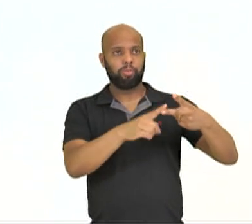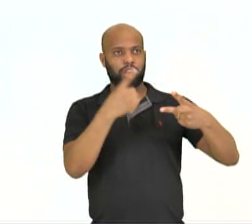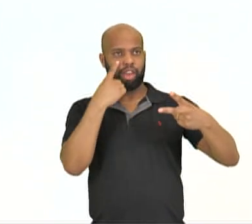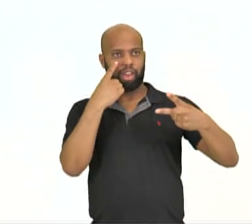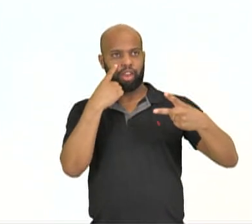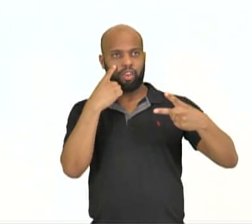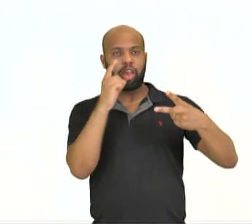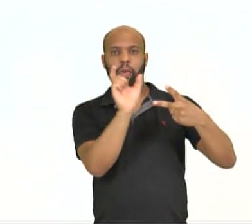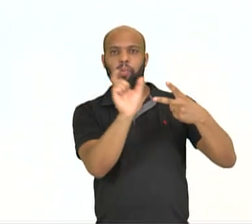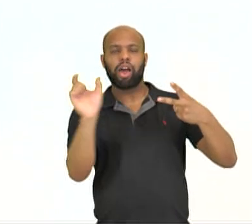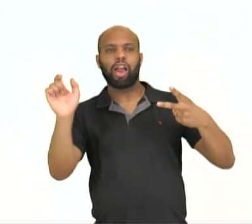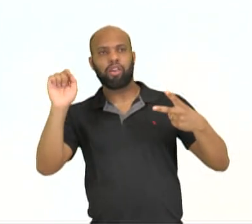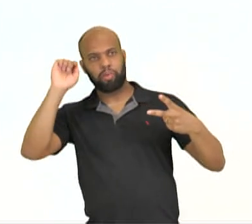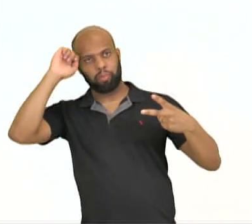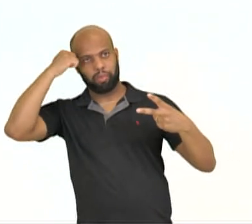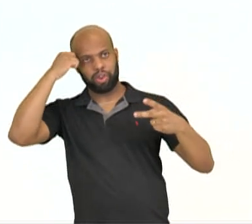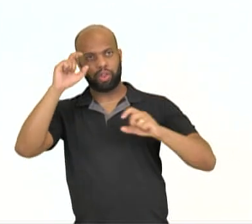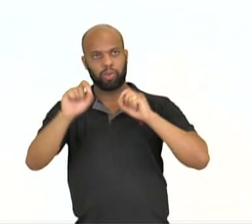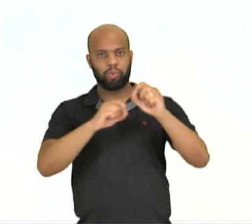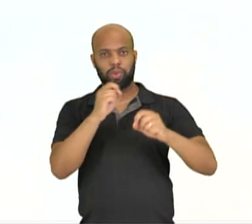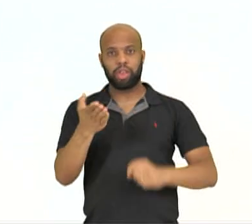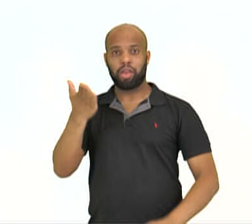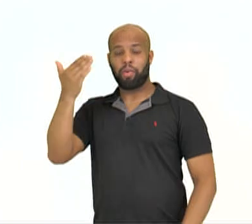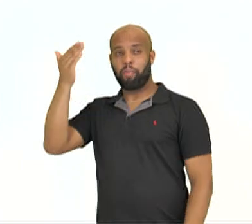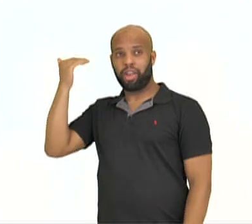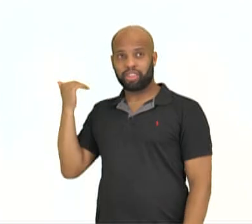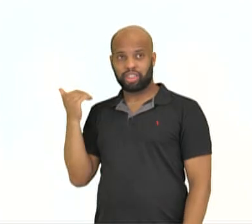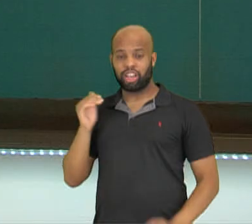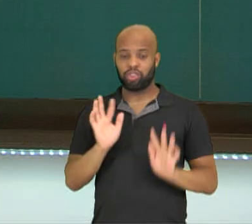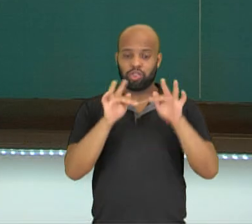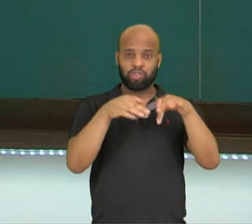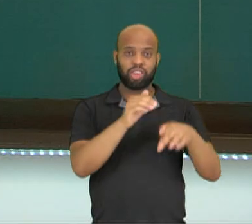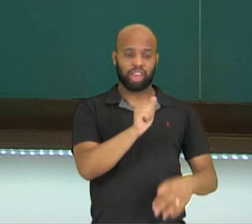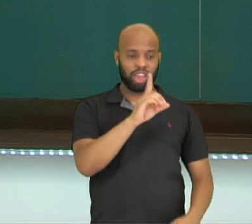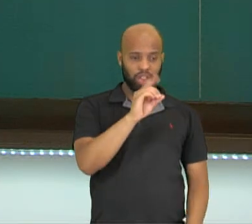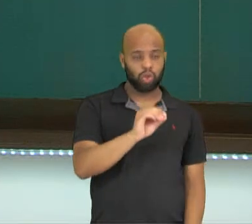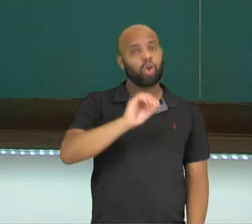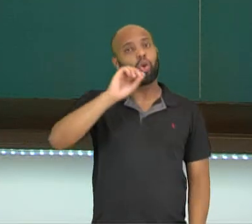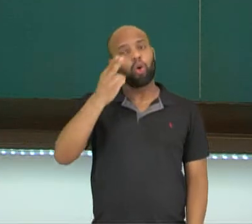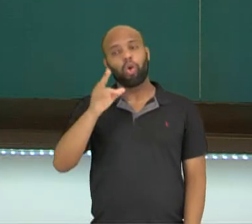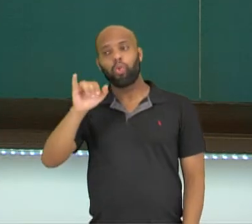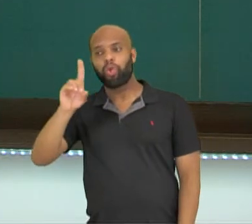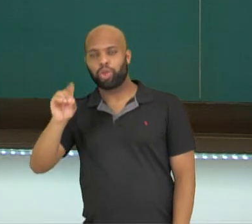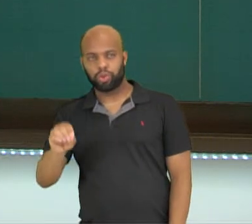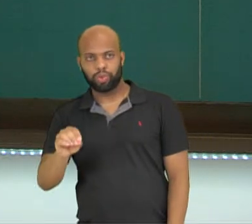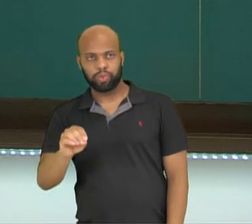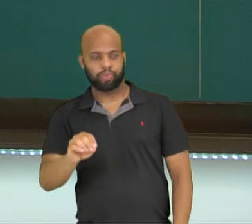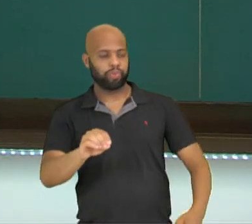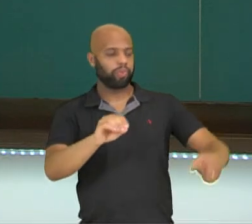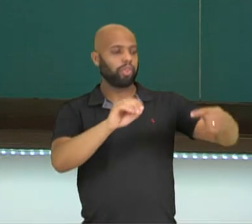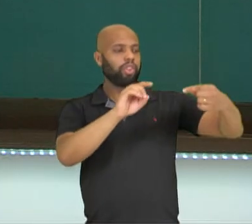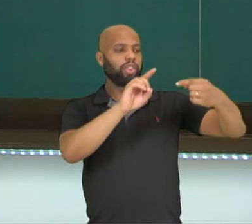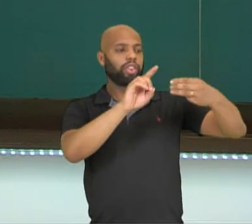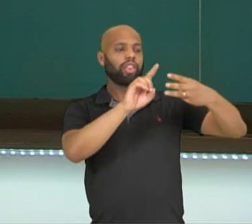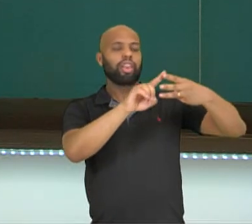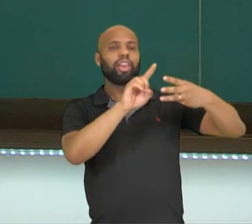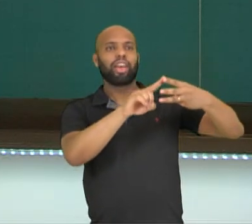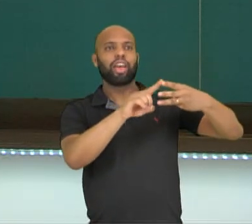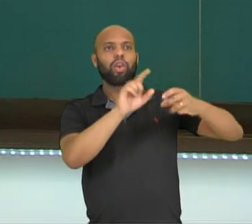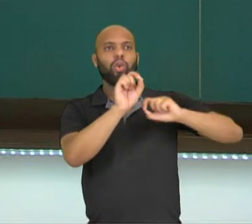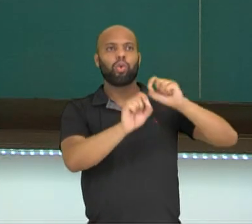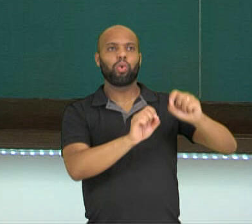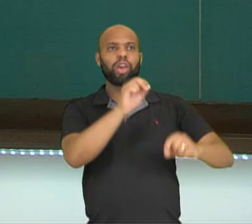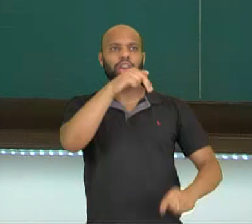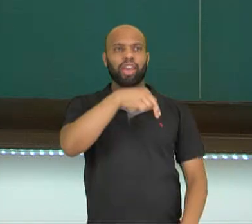suspendida, são verbos no particípio, terminados em ado ou ido. E a alternativa A são os verbos no gerúndio, cumprindo